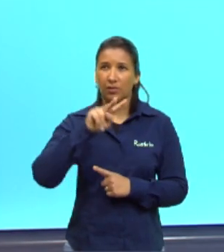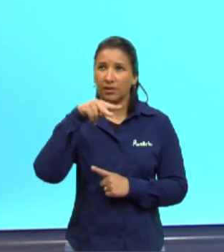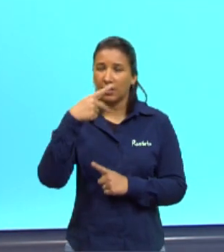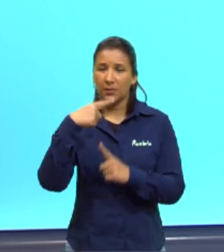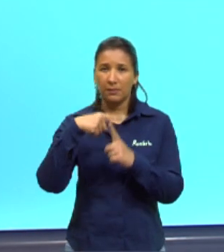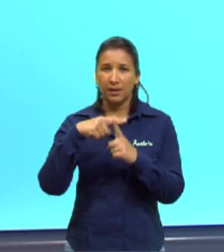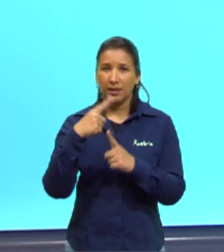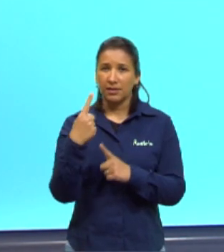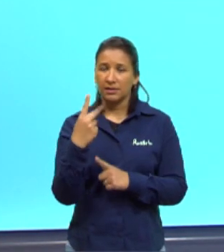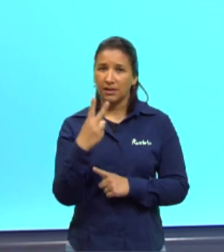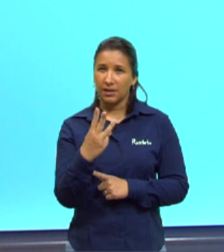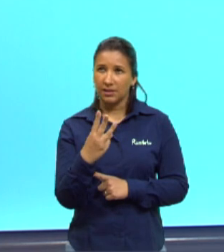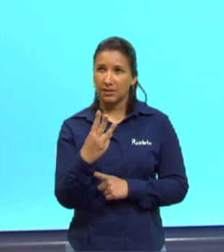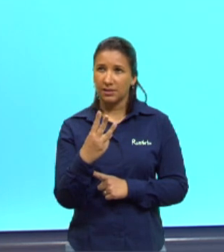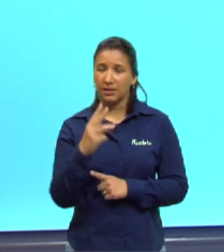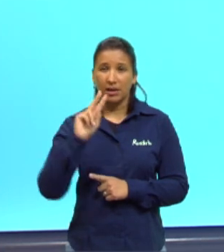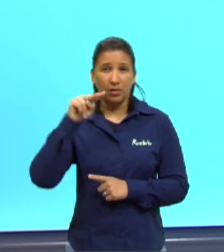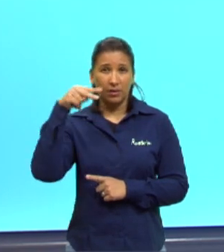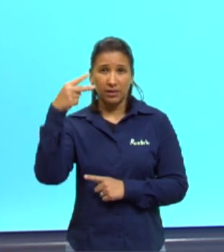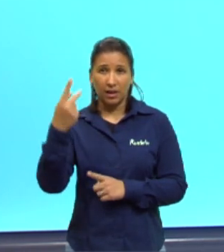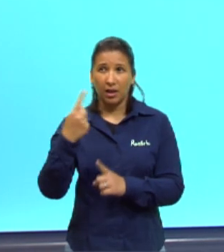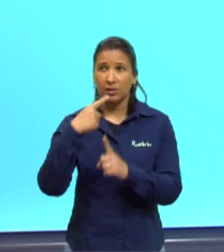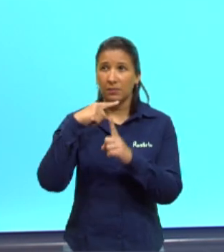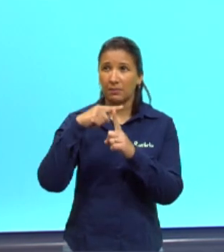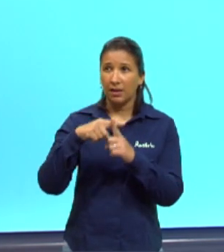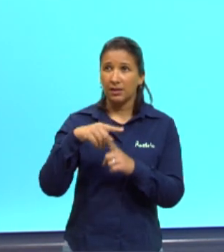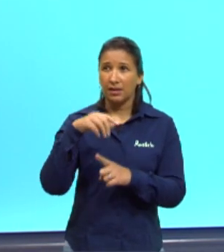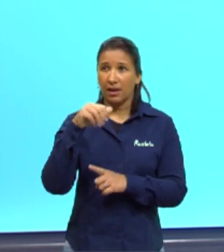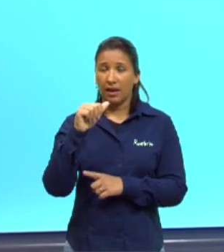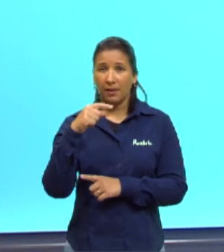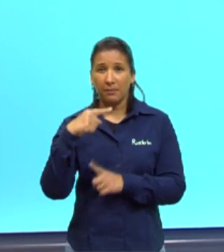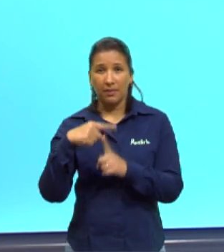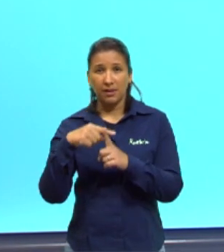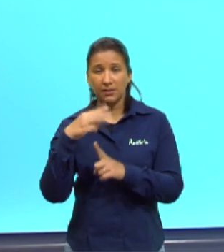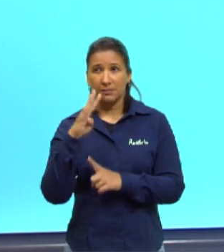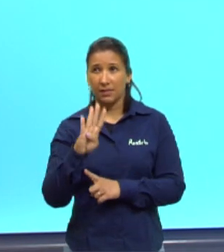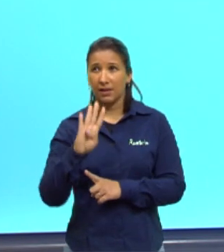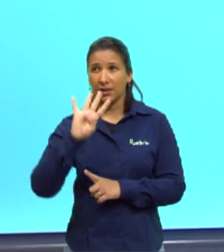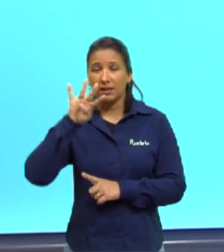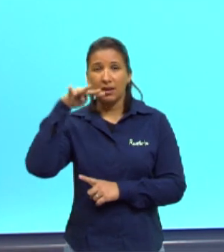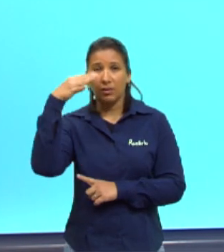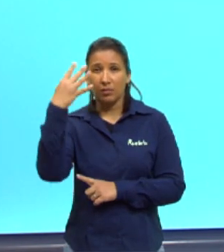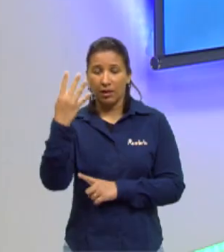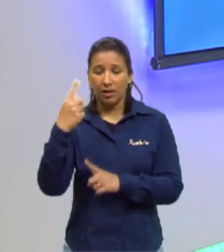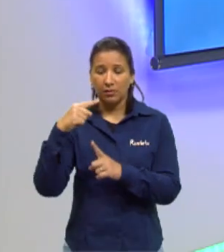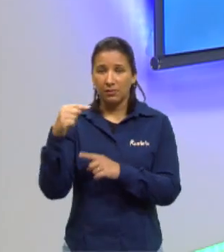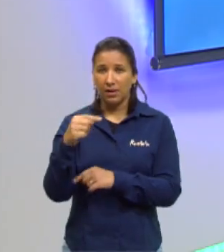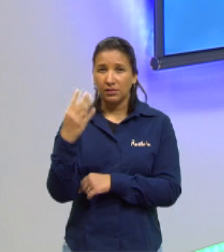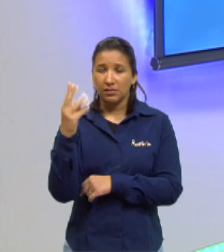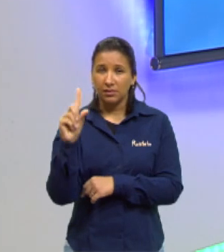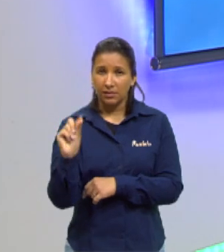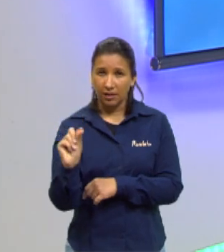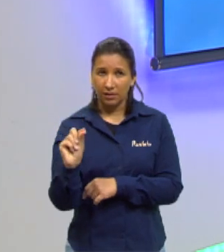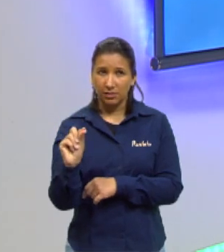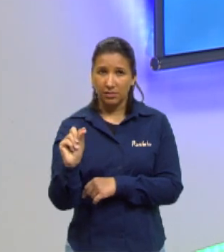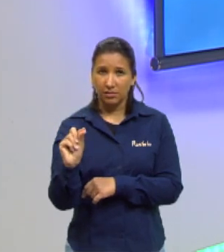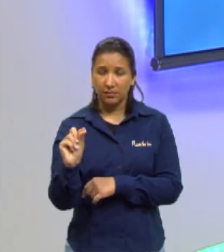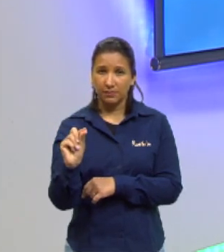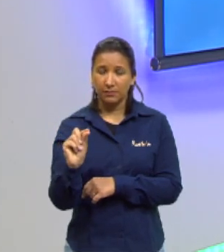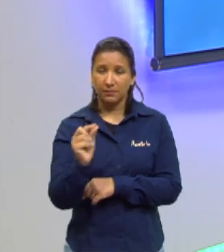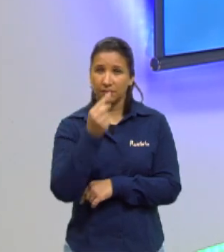ao quadrado, mais A mais B na quarta potência menos 10. E aí nós vamos